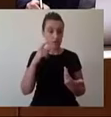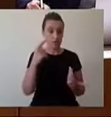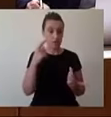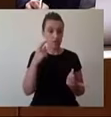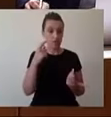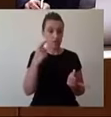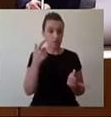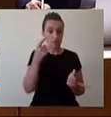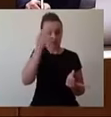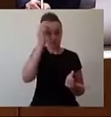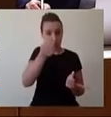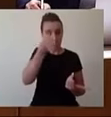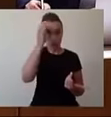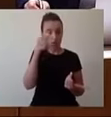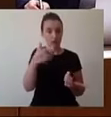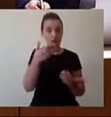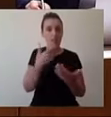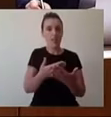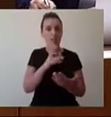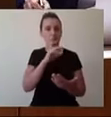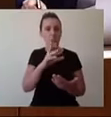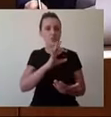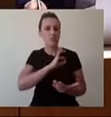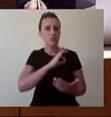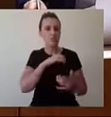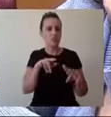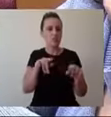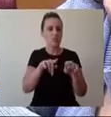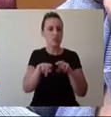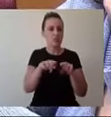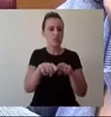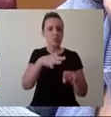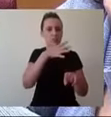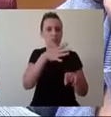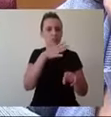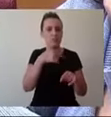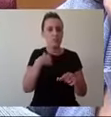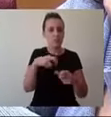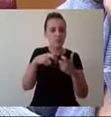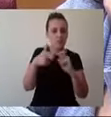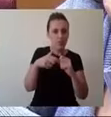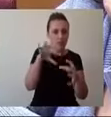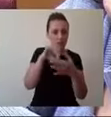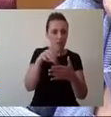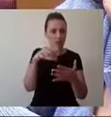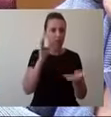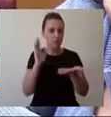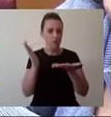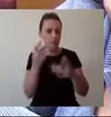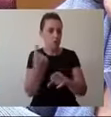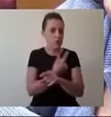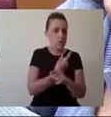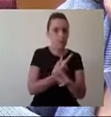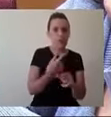só para responder ao Sr. Deputado, que nós não temos nenhum problema com os funcionários, nem muito menos com os secretários dos presidentes da Junta. Não é essa a questão. A questão